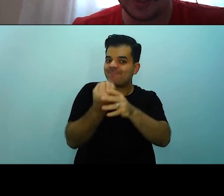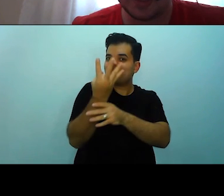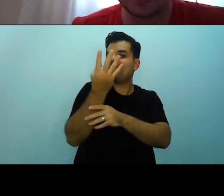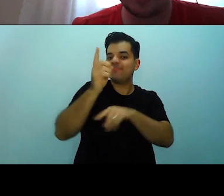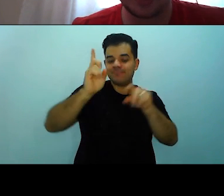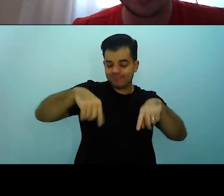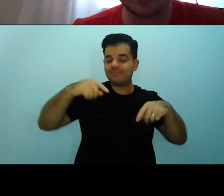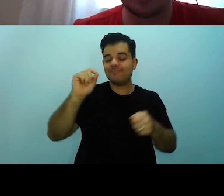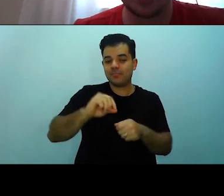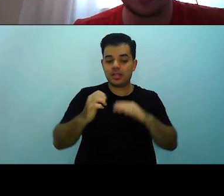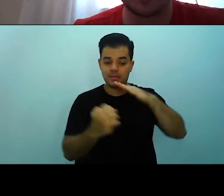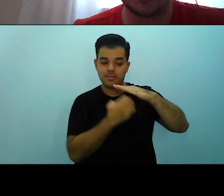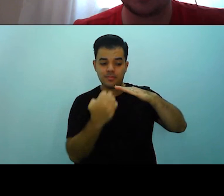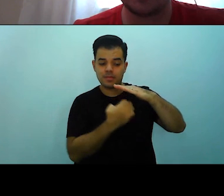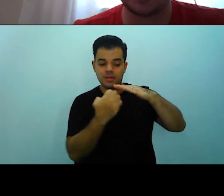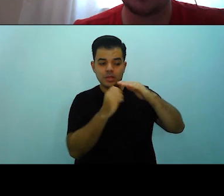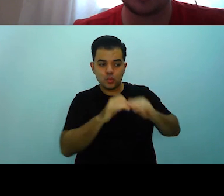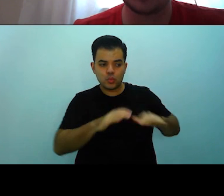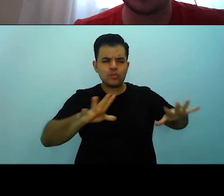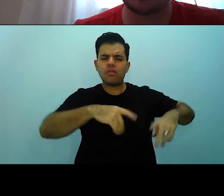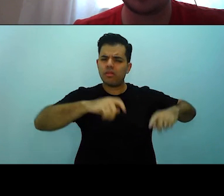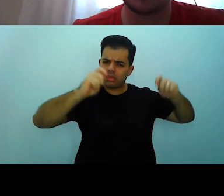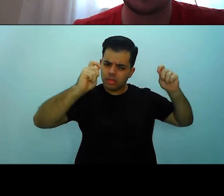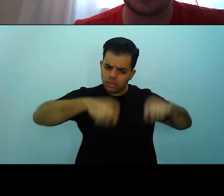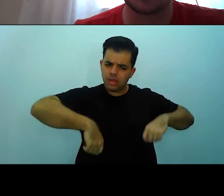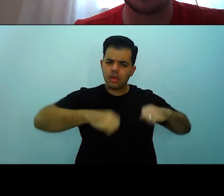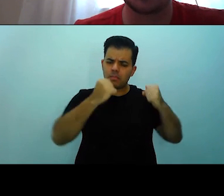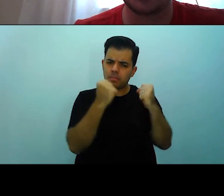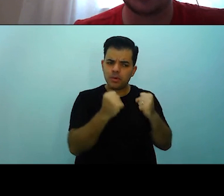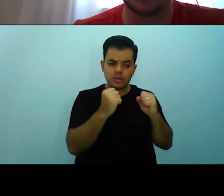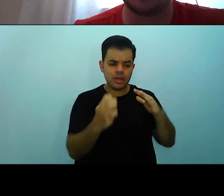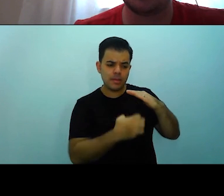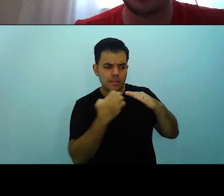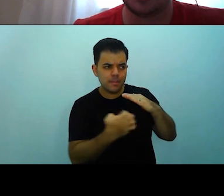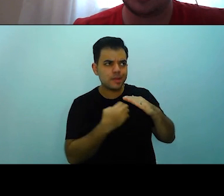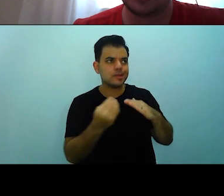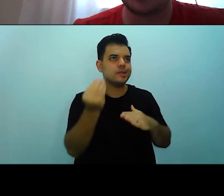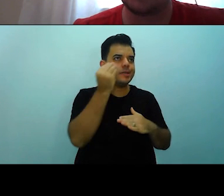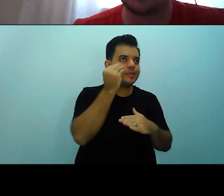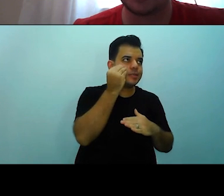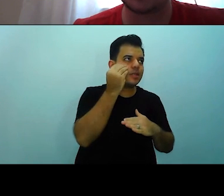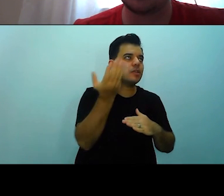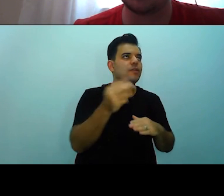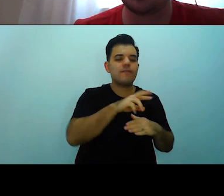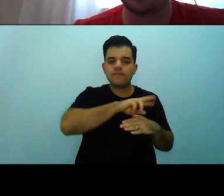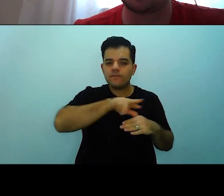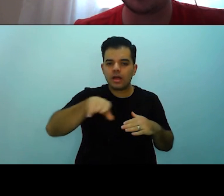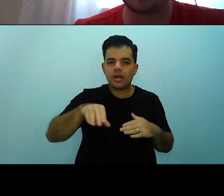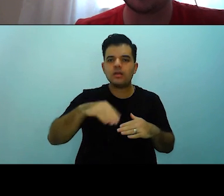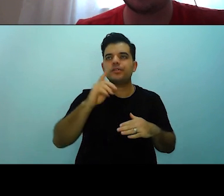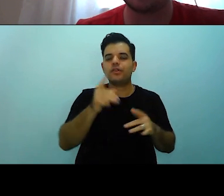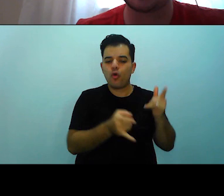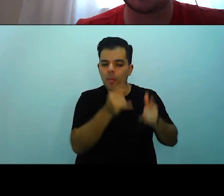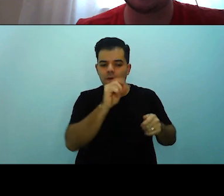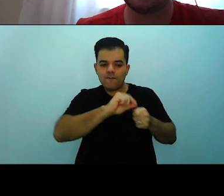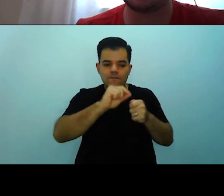aparecer. As empresas podem sim, né? Empresas que trabalham com testes com Selenium, que fazem alguns robôs, podem